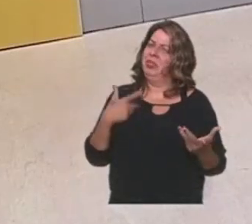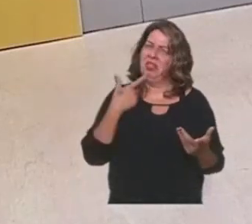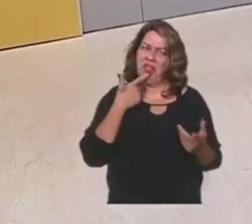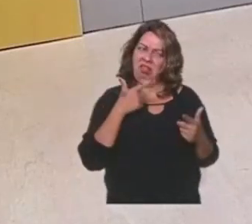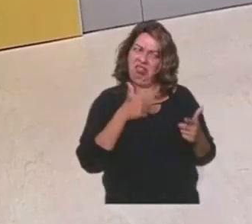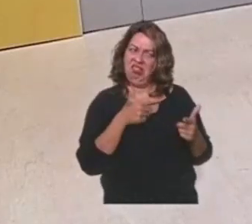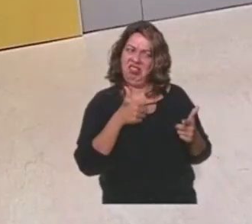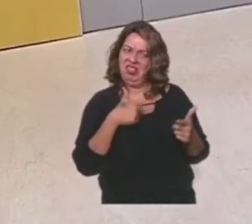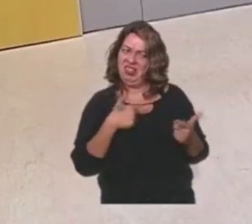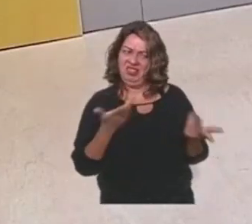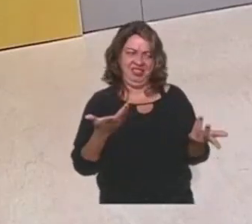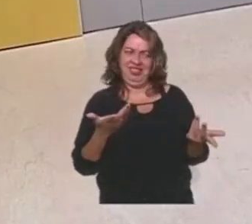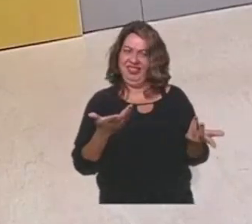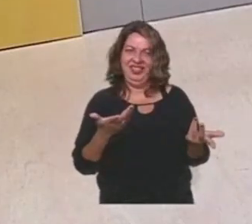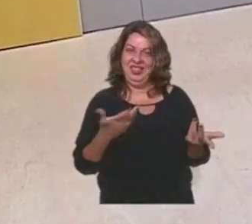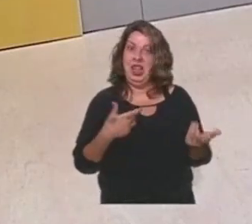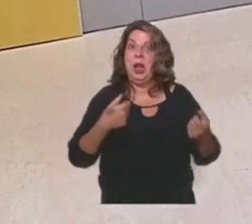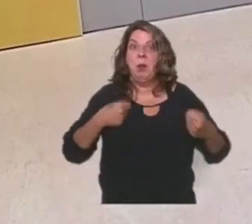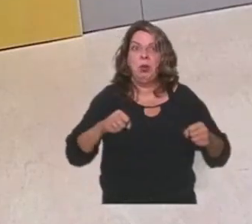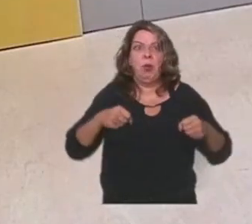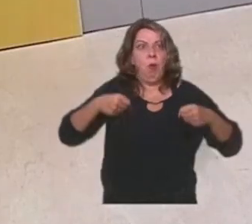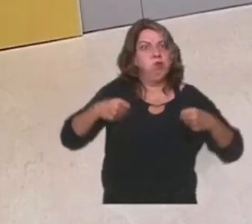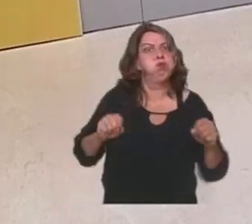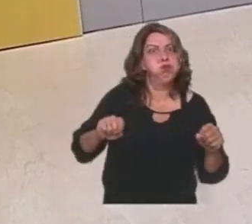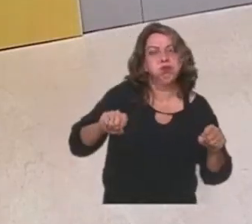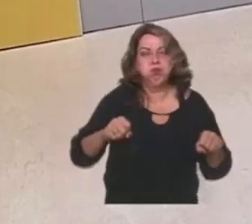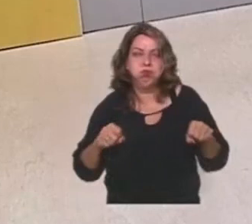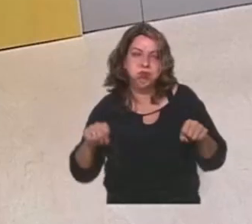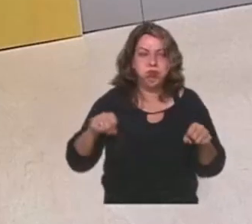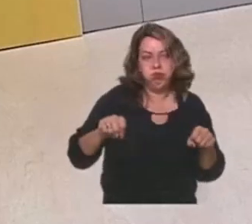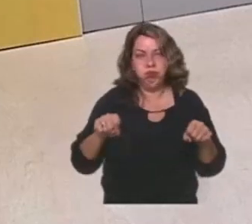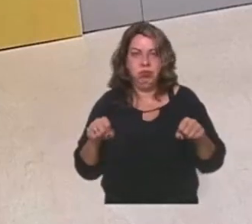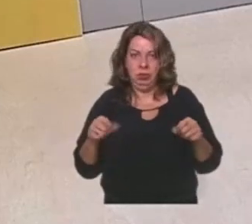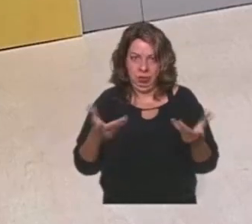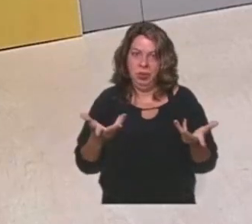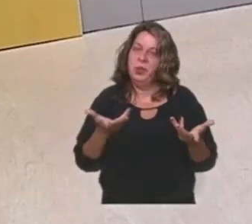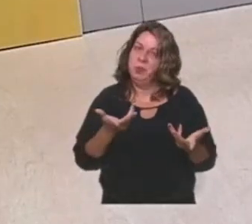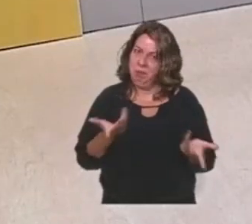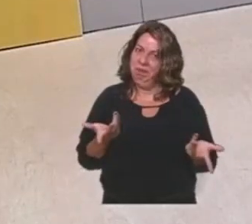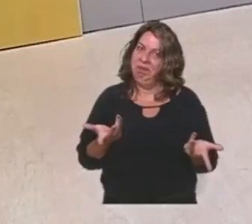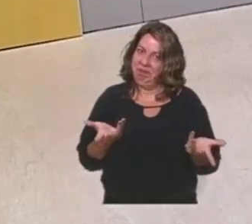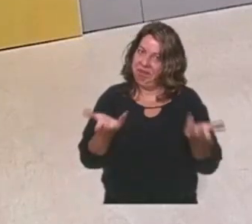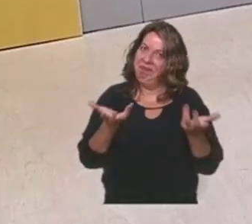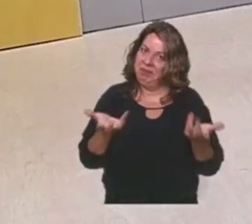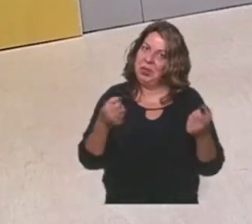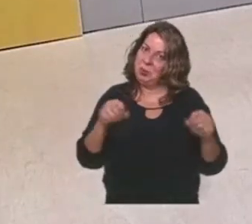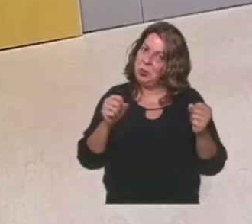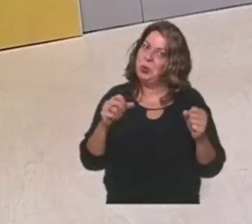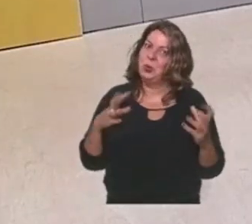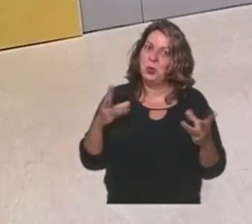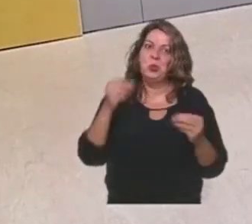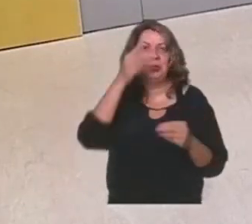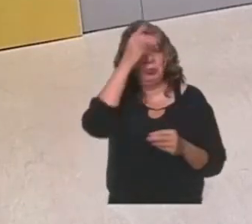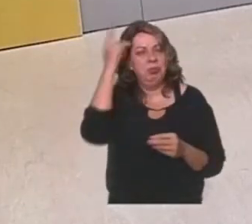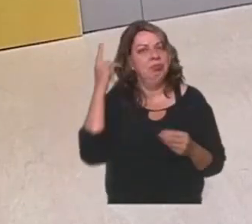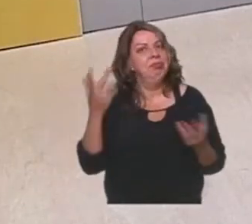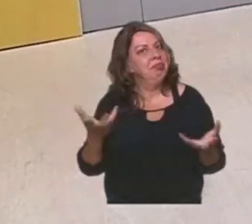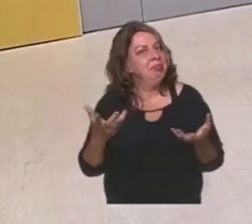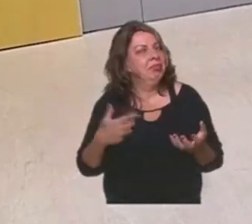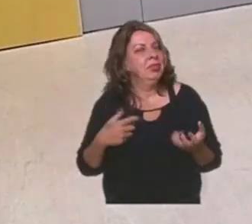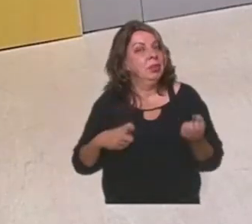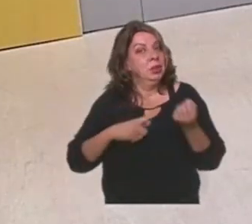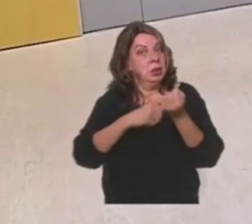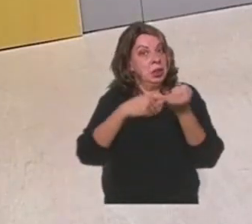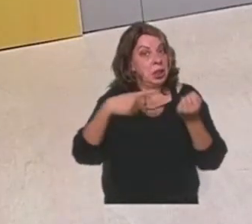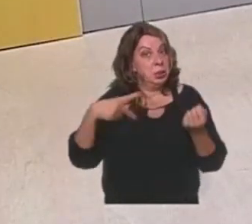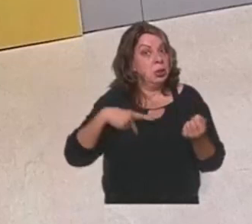Então, a moto é, claro, né, muito desejada. Um dos prêmios mais desejados aqui, não é, Júnior? Com certeza. Lembro a todos que o nosso Caju